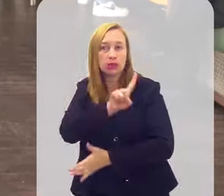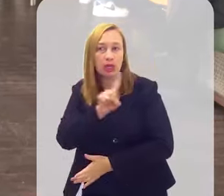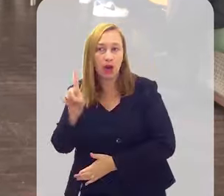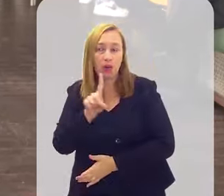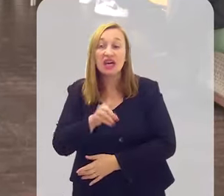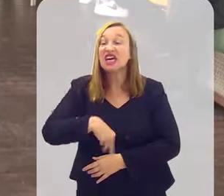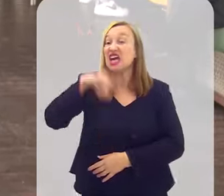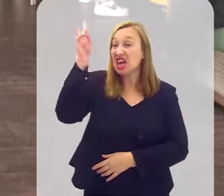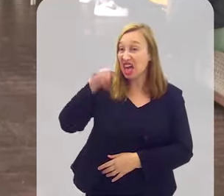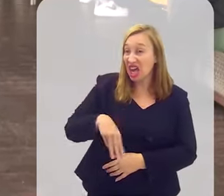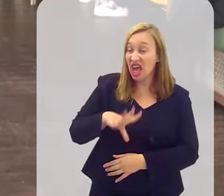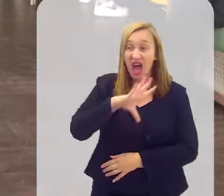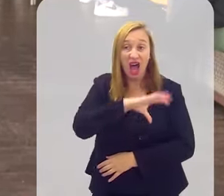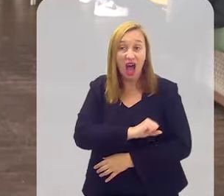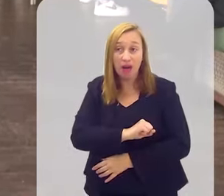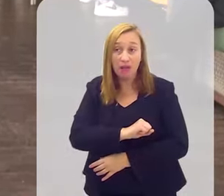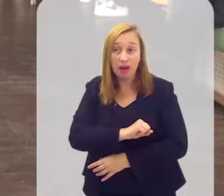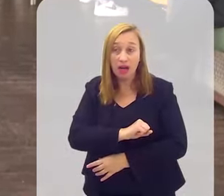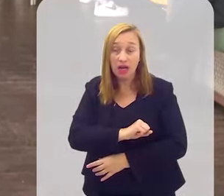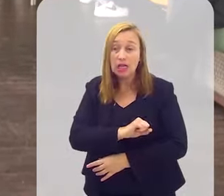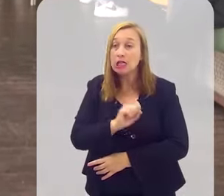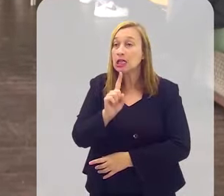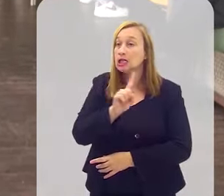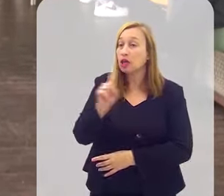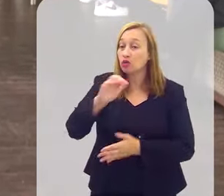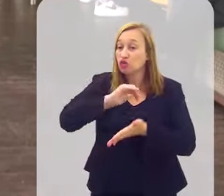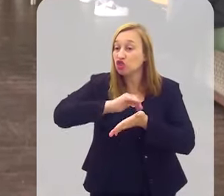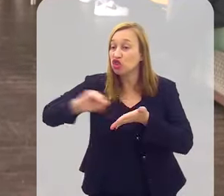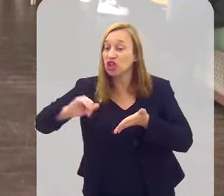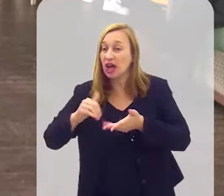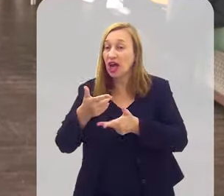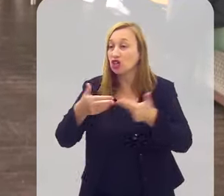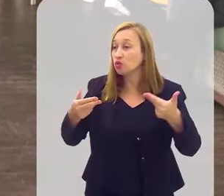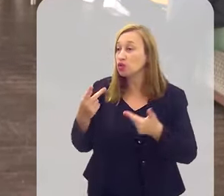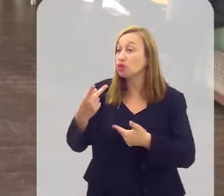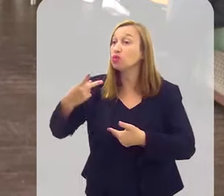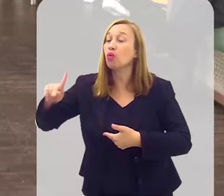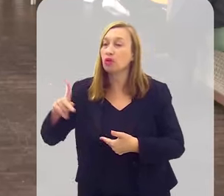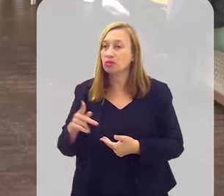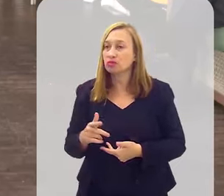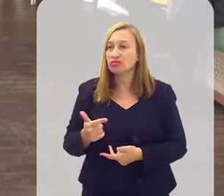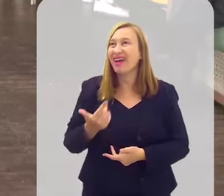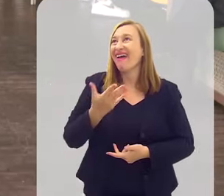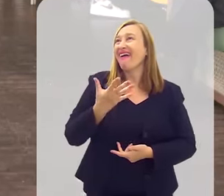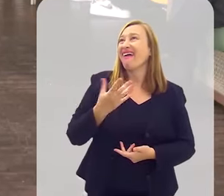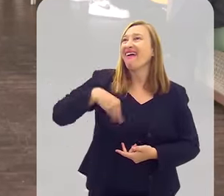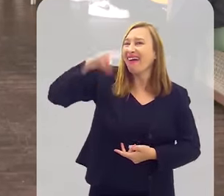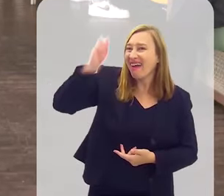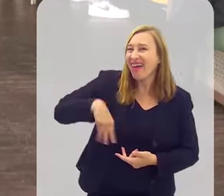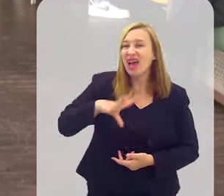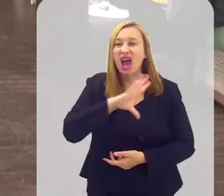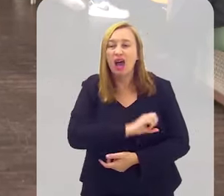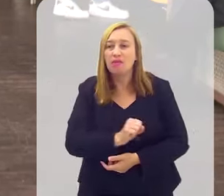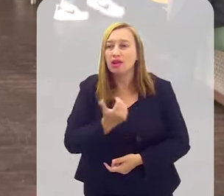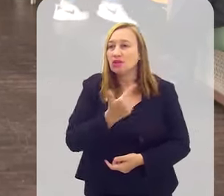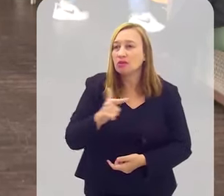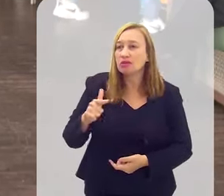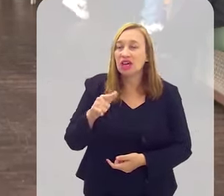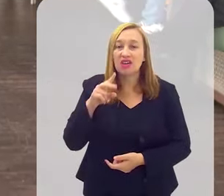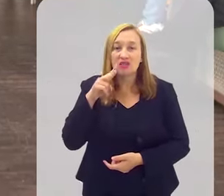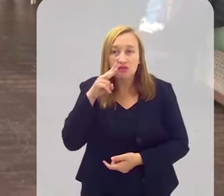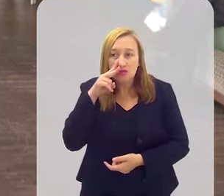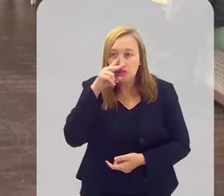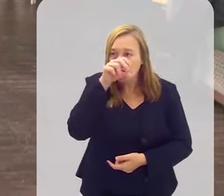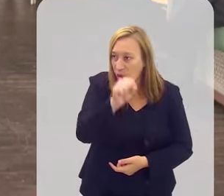bate na sua mulher quem ama não arranca o que é do outro quem ama não